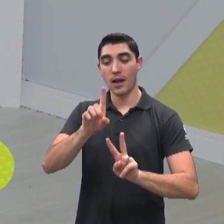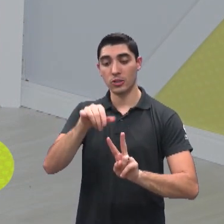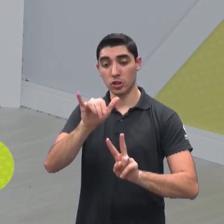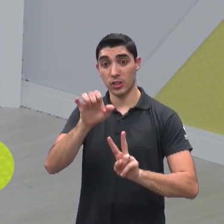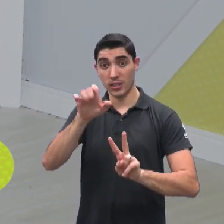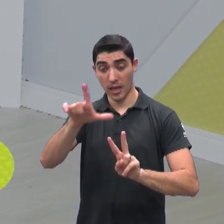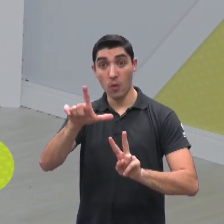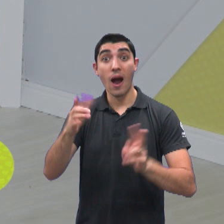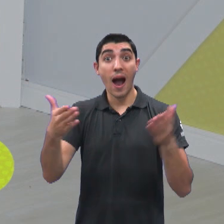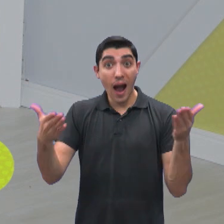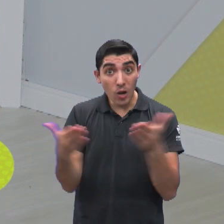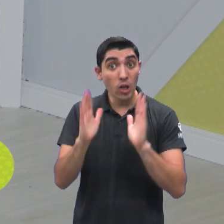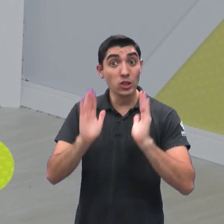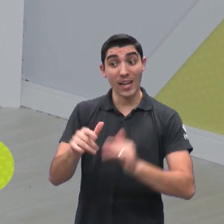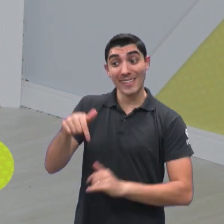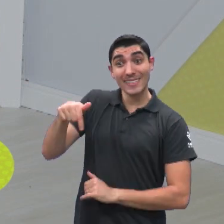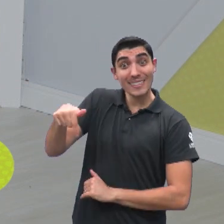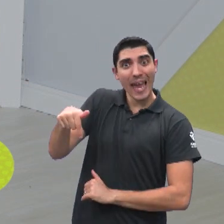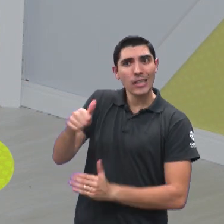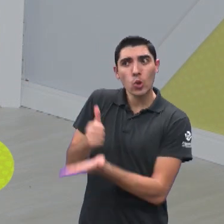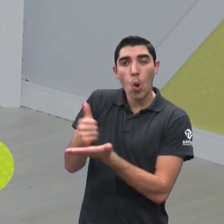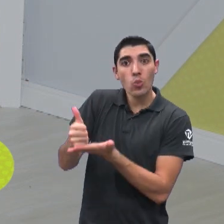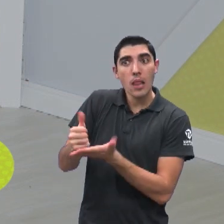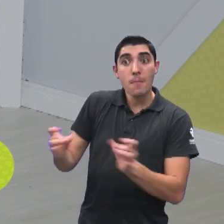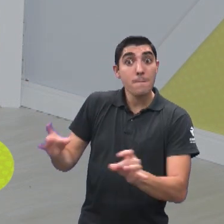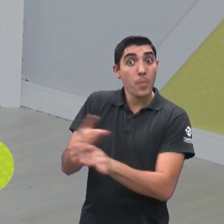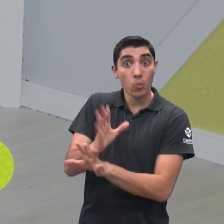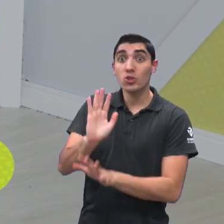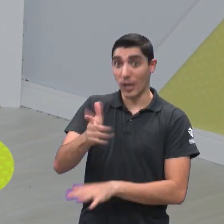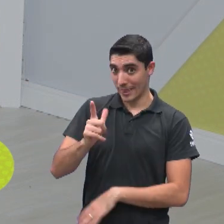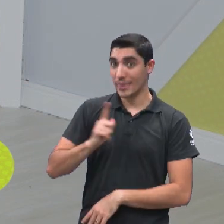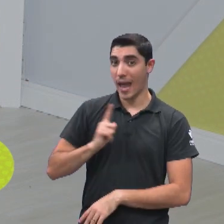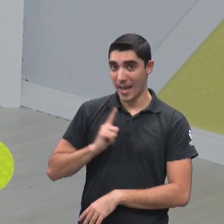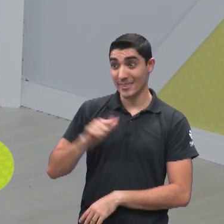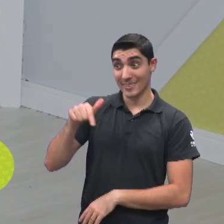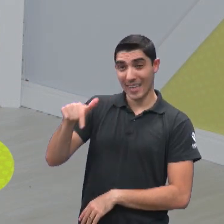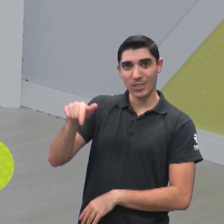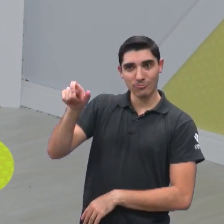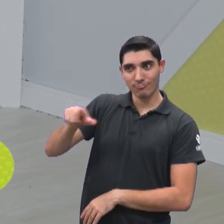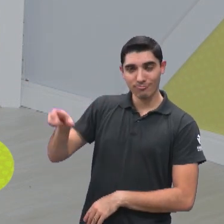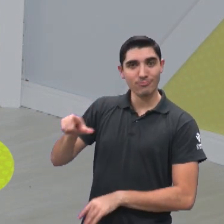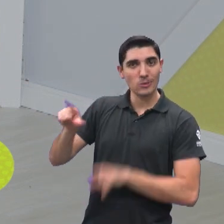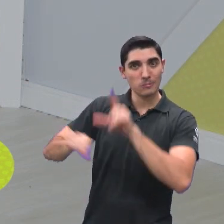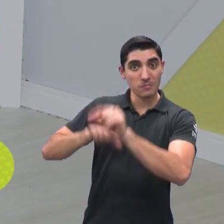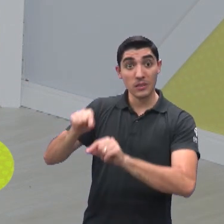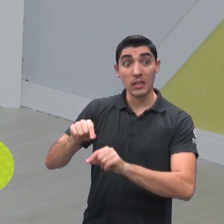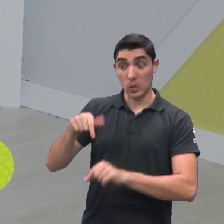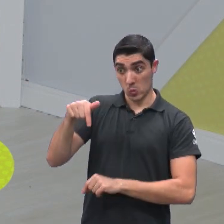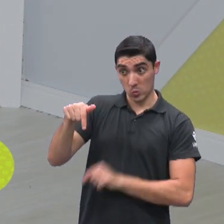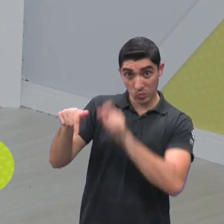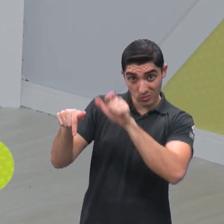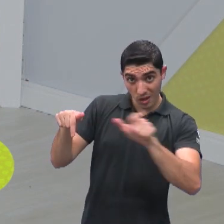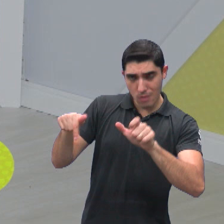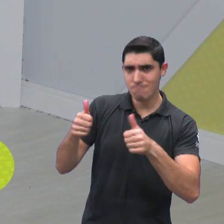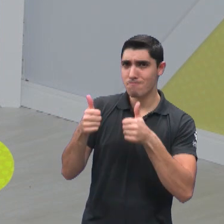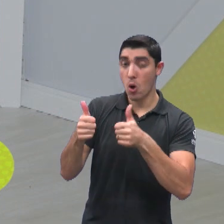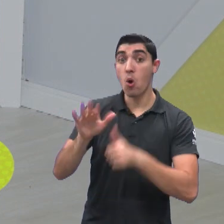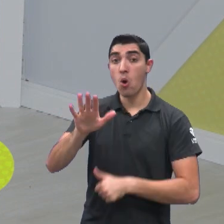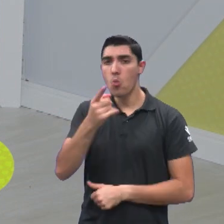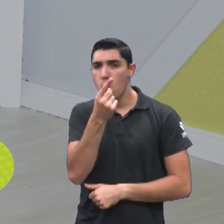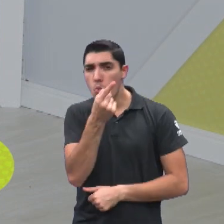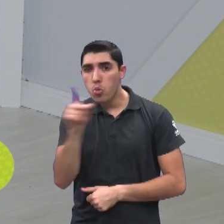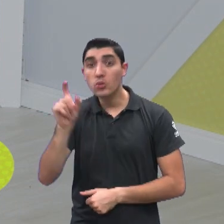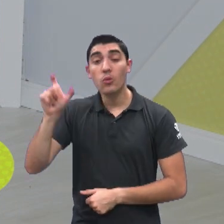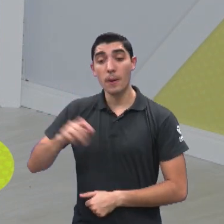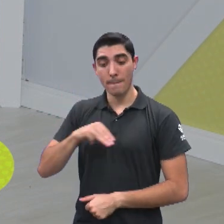7 jogadores adultos contratados para a temporada 25-26 e bons jogadores. O último agora, informações que nós temos,